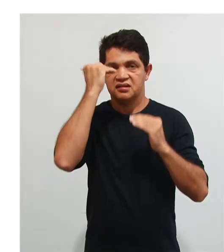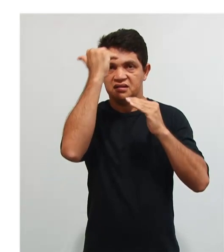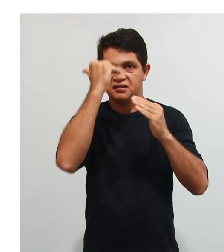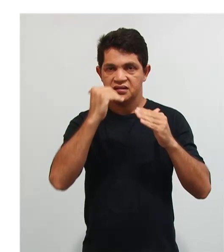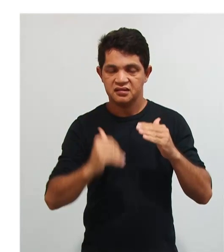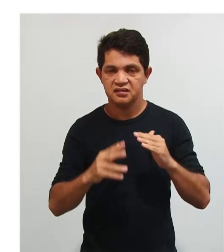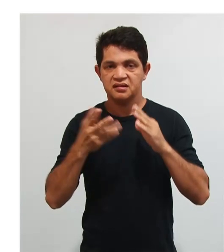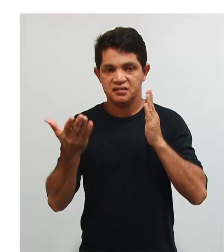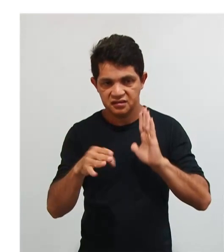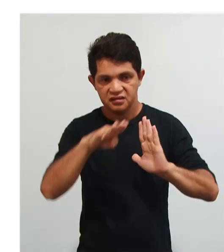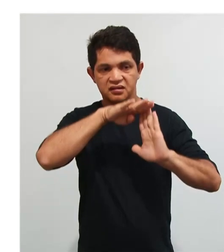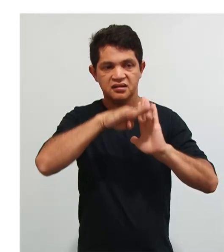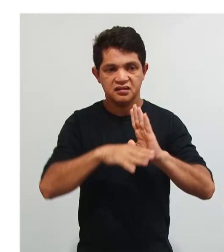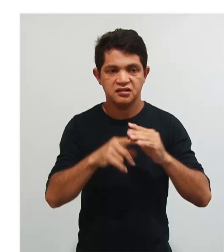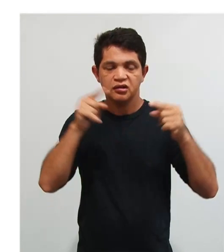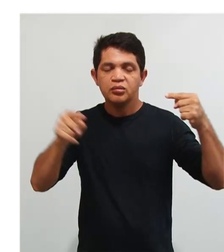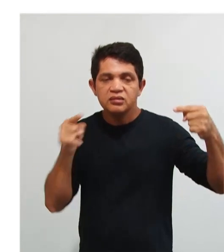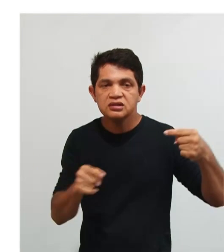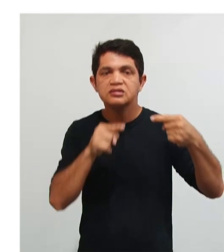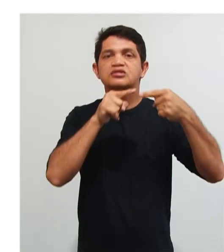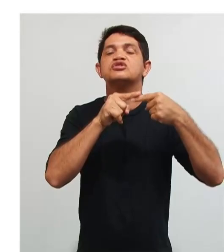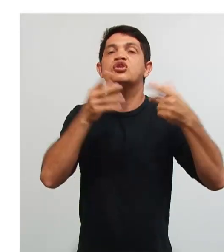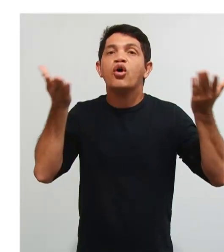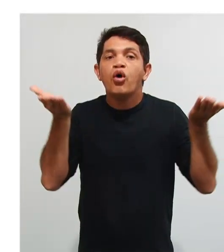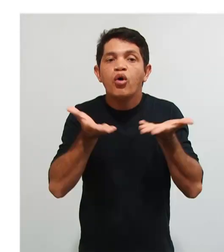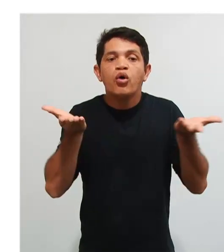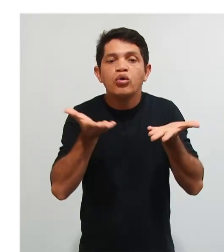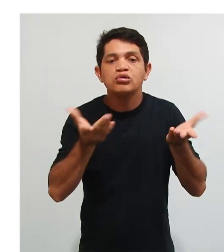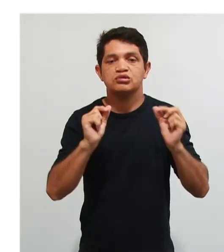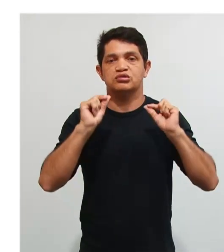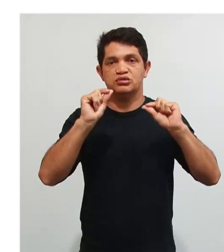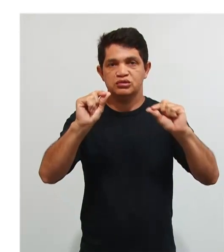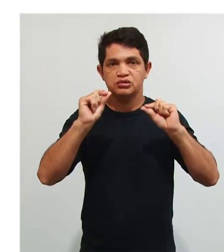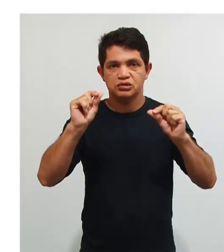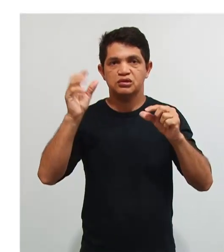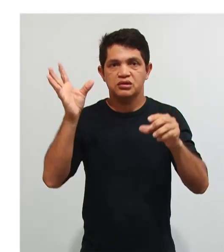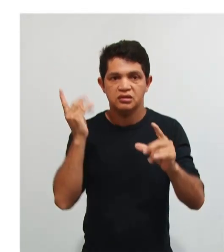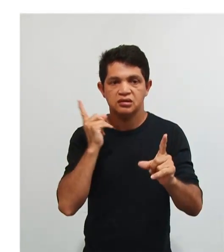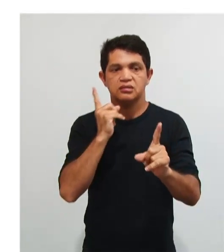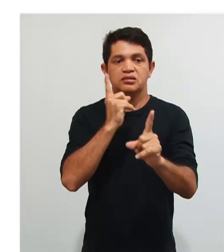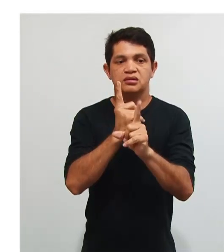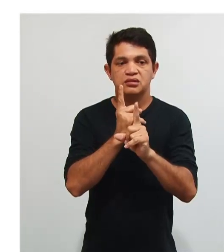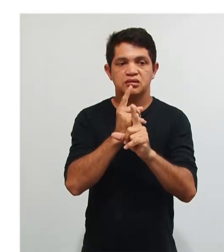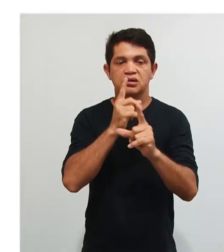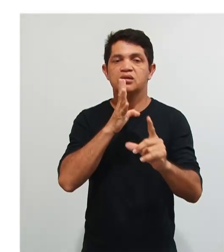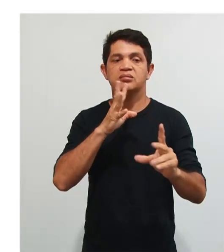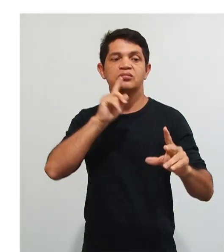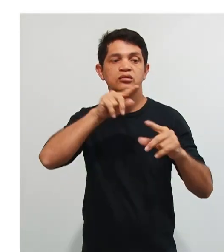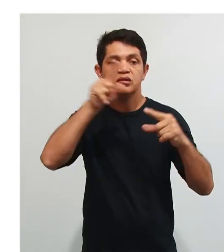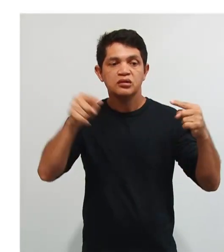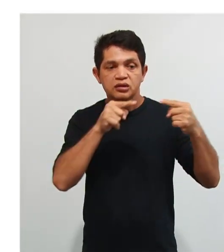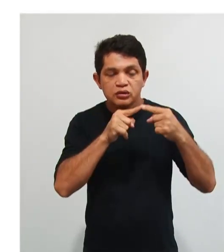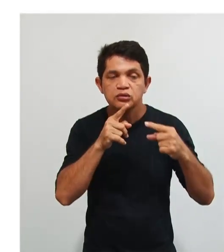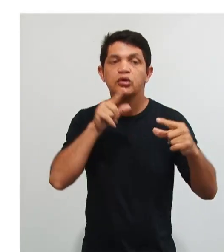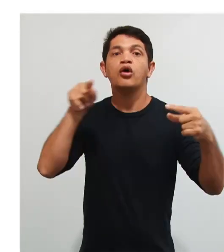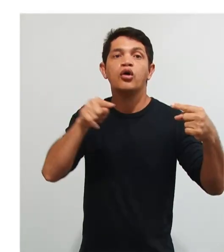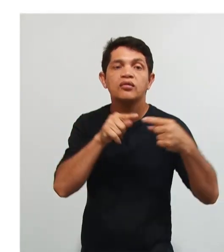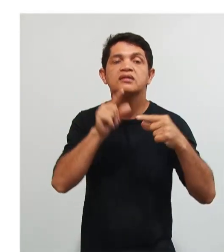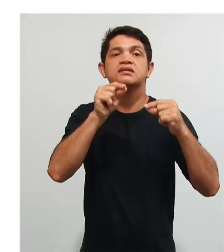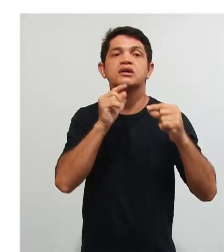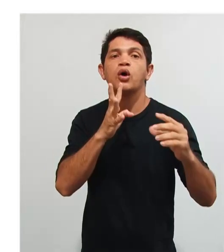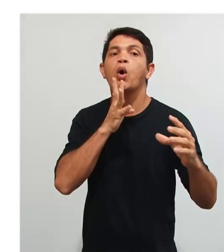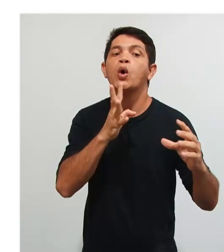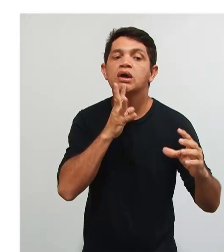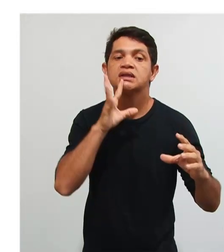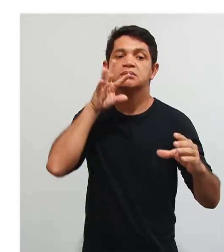eu trago que o objetivo de hoje desse nosso encontro é ofertar conhecimento